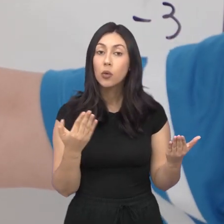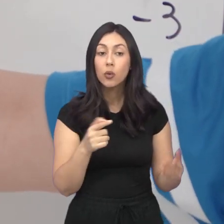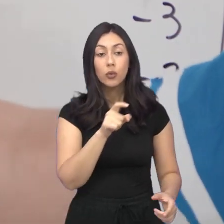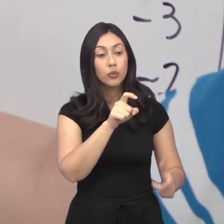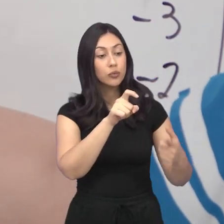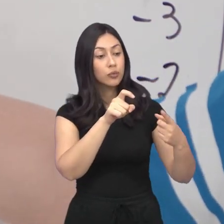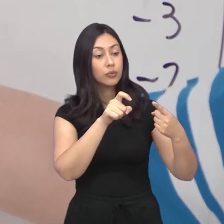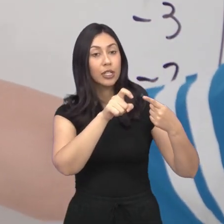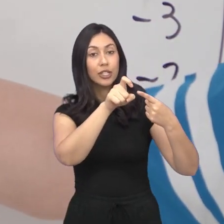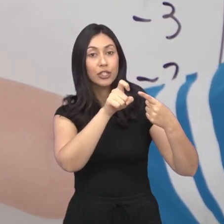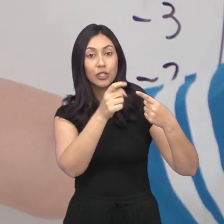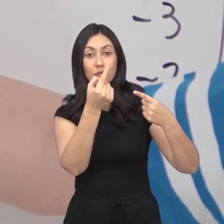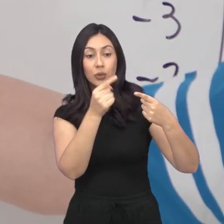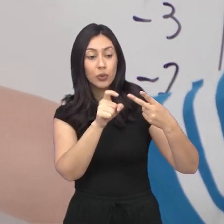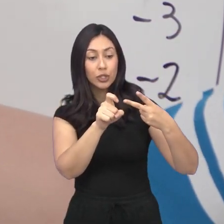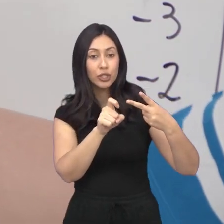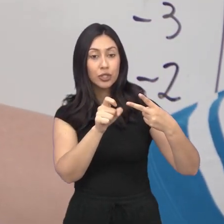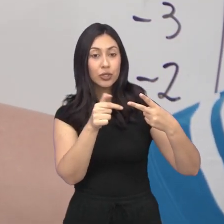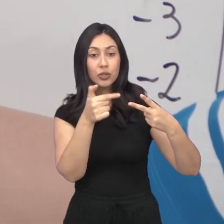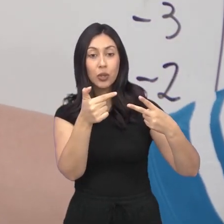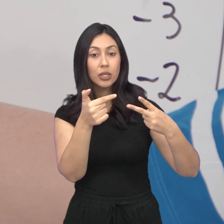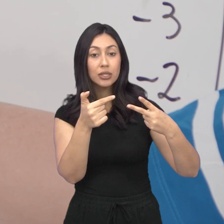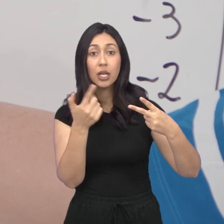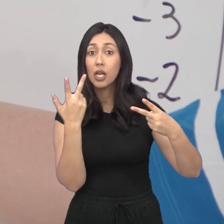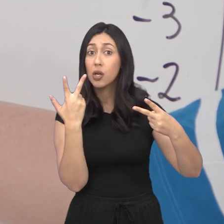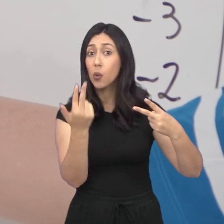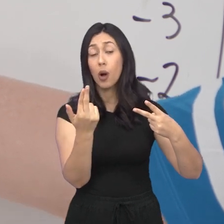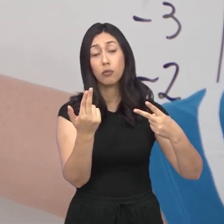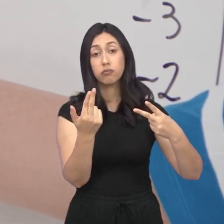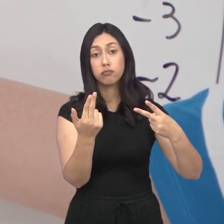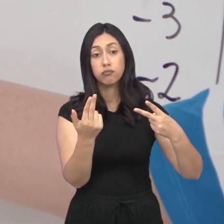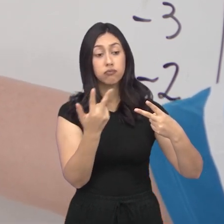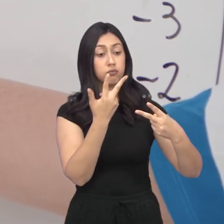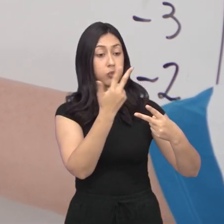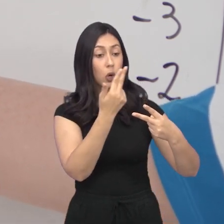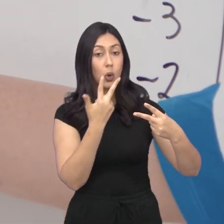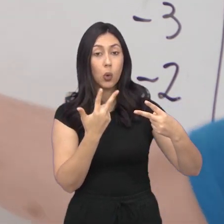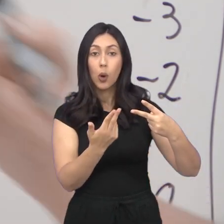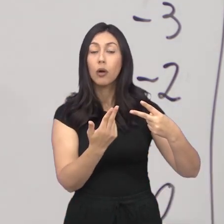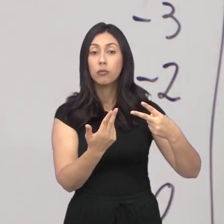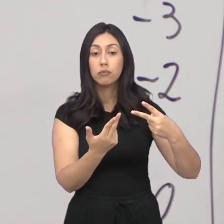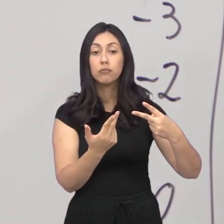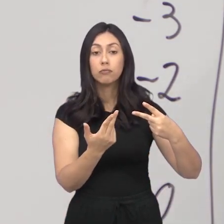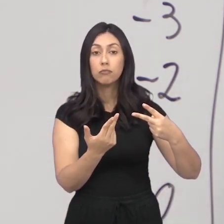x1 ou x2 vai ser somente menos b sobre 2a. Vai ser o mesmo número.